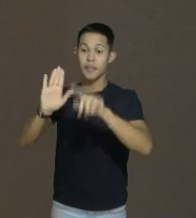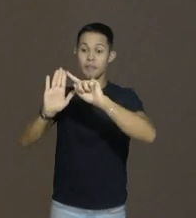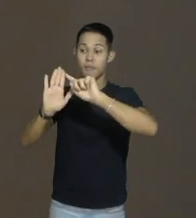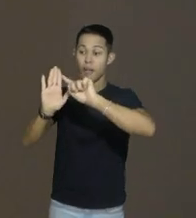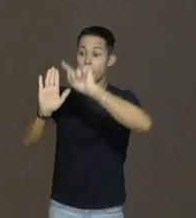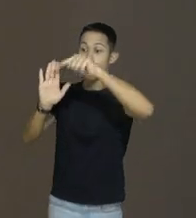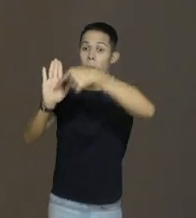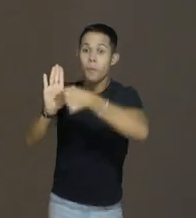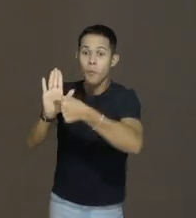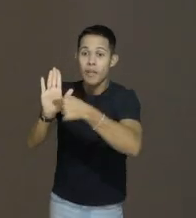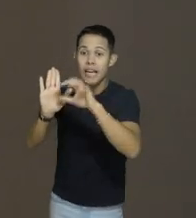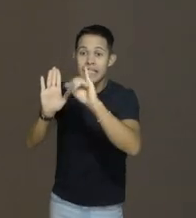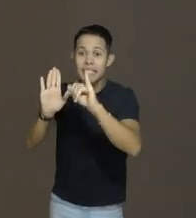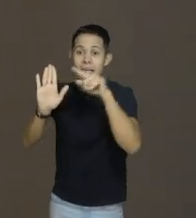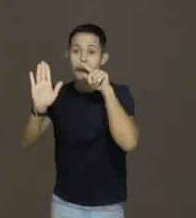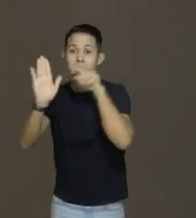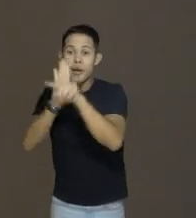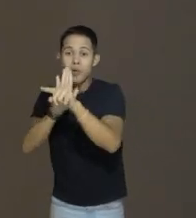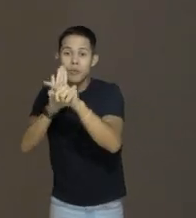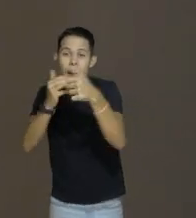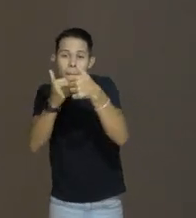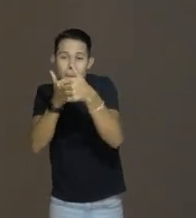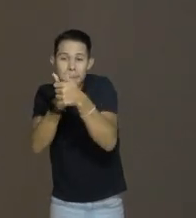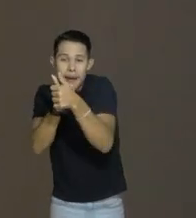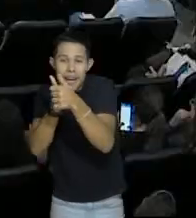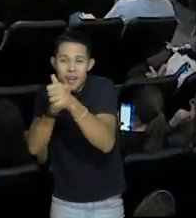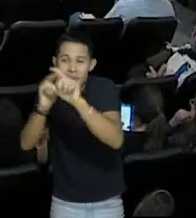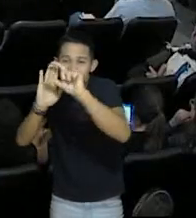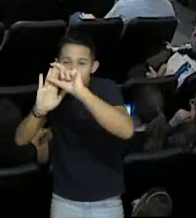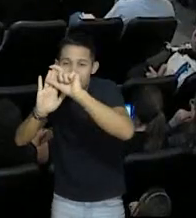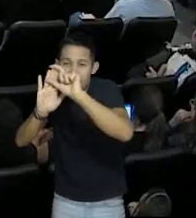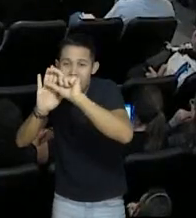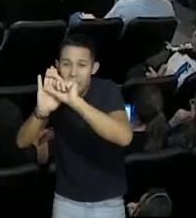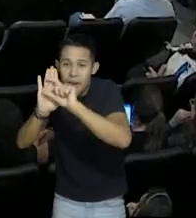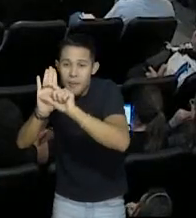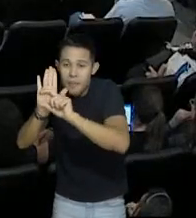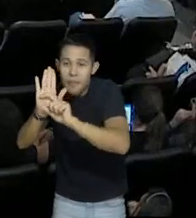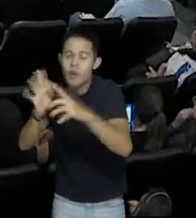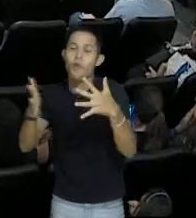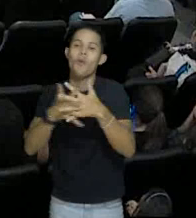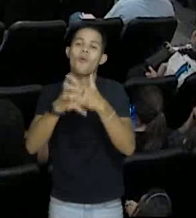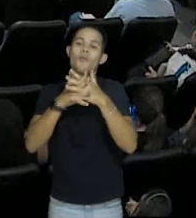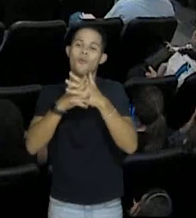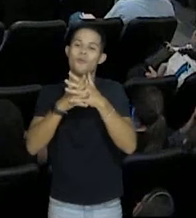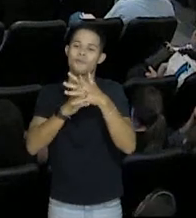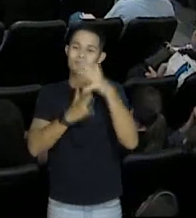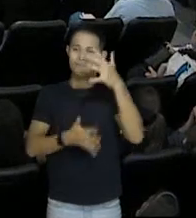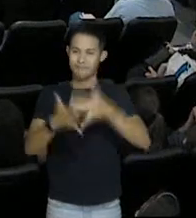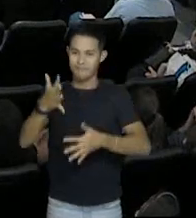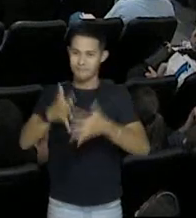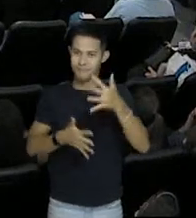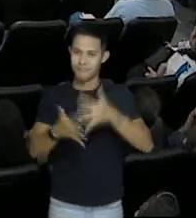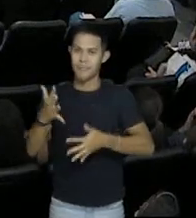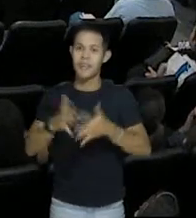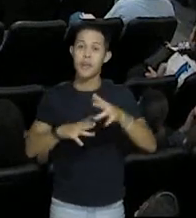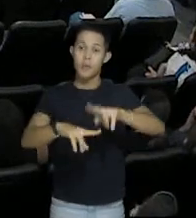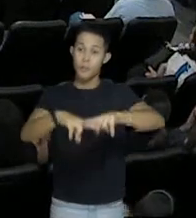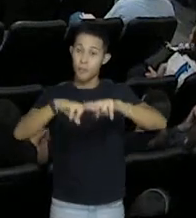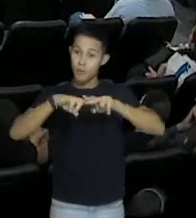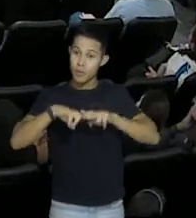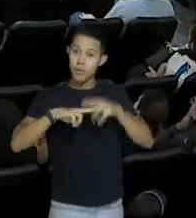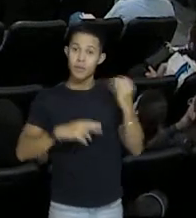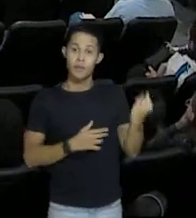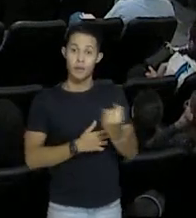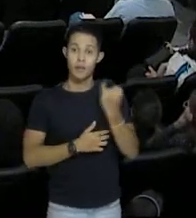tiver muito colar uma questão da outra, eles pulam a questão da prova. Então, é importante a escola atualmente